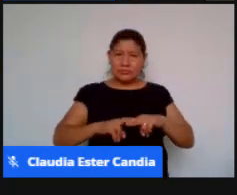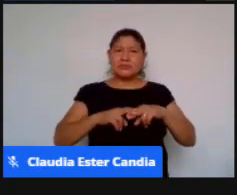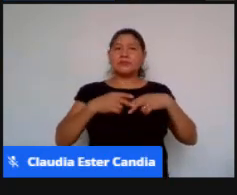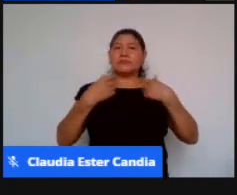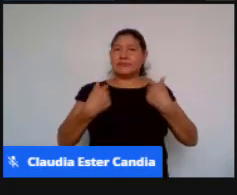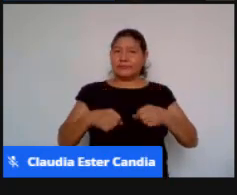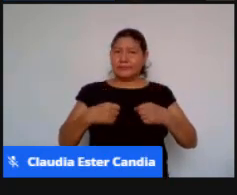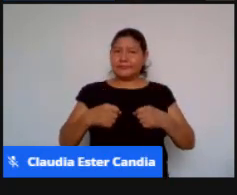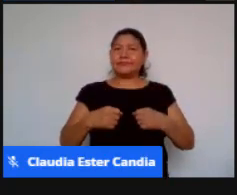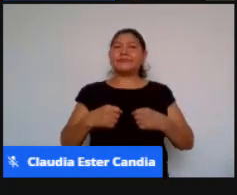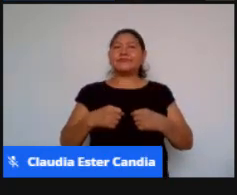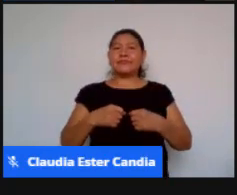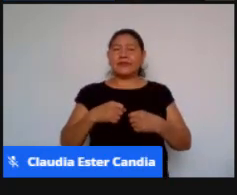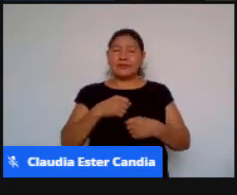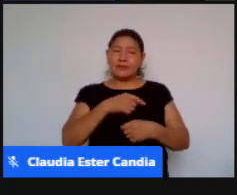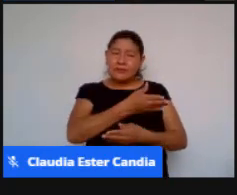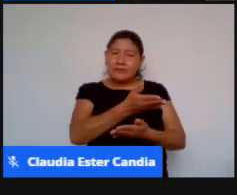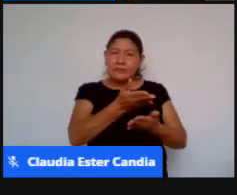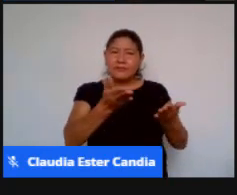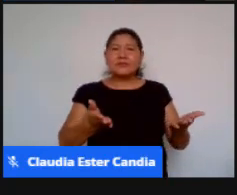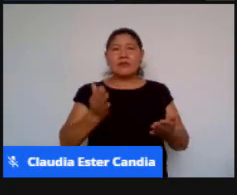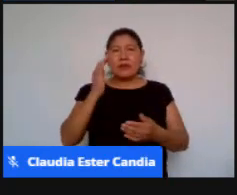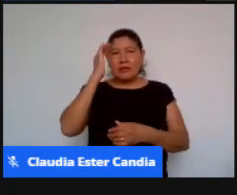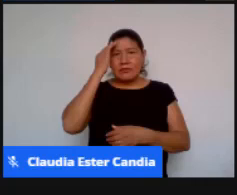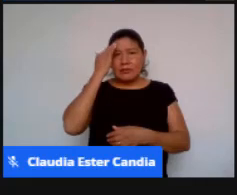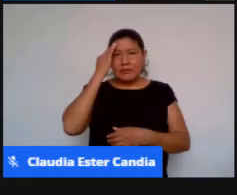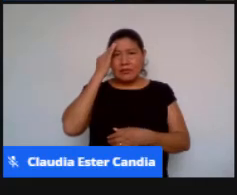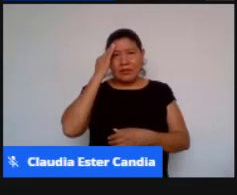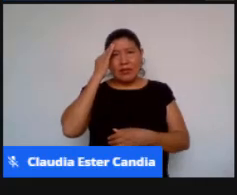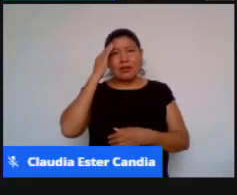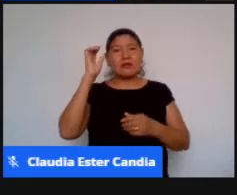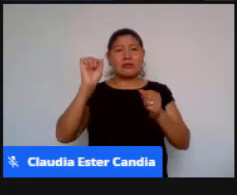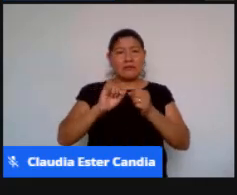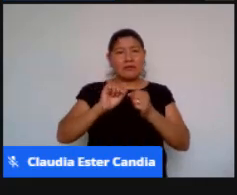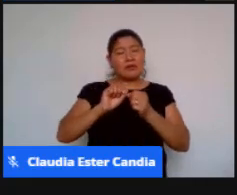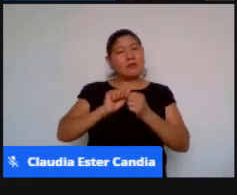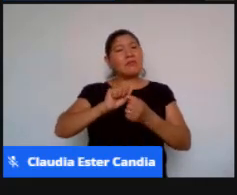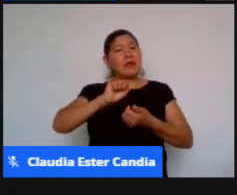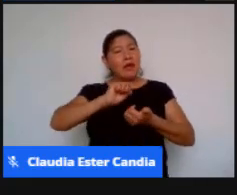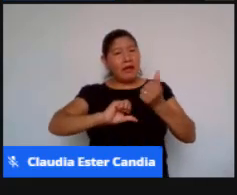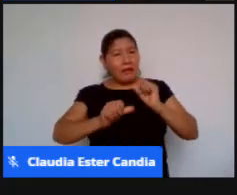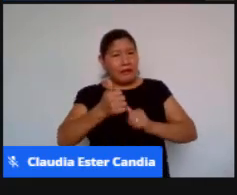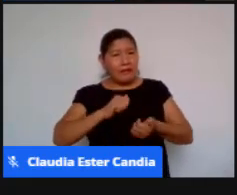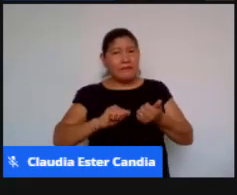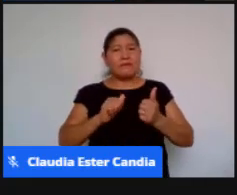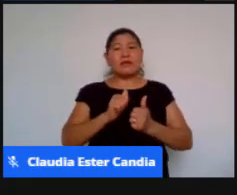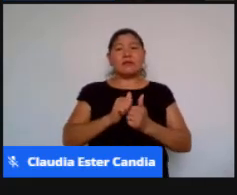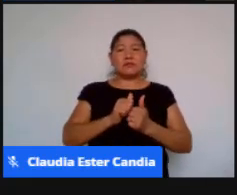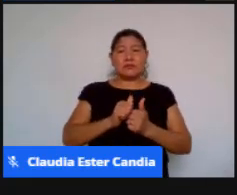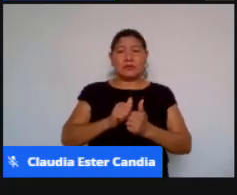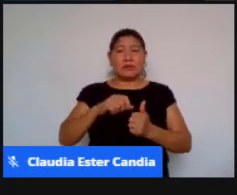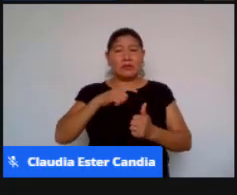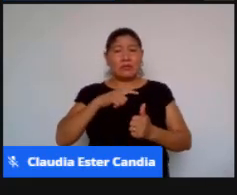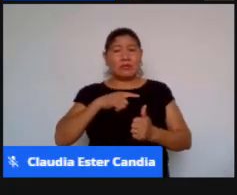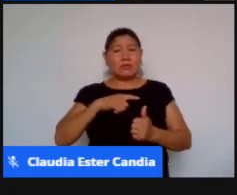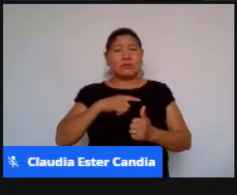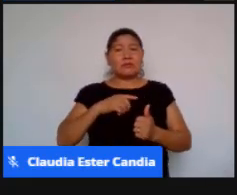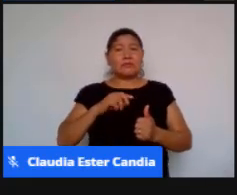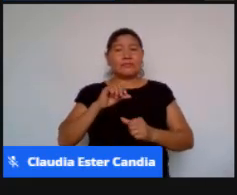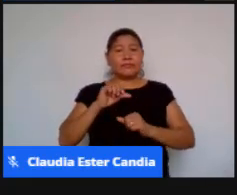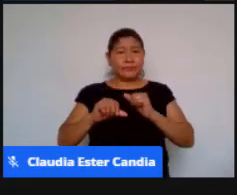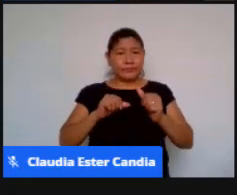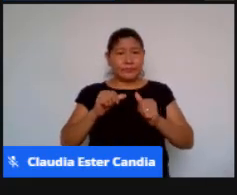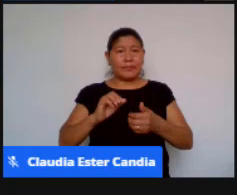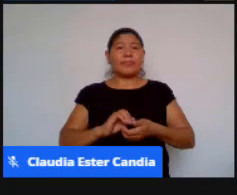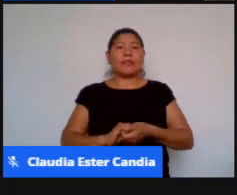vocês entendam que essa avaliação diagnóstica que nós construímos, né, que já está pronta para vocês aí na